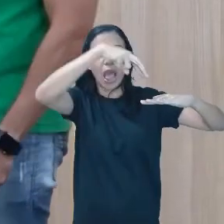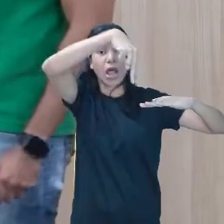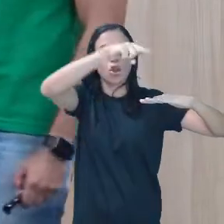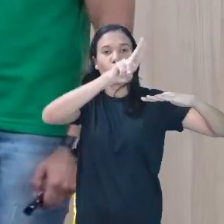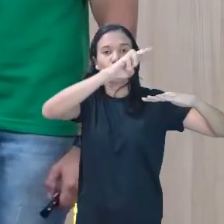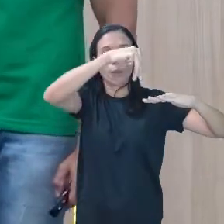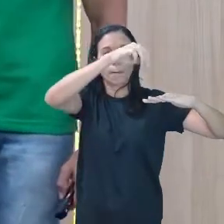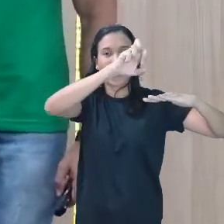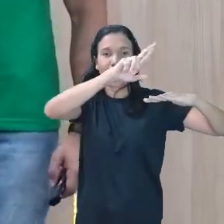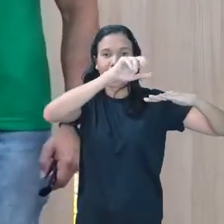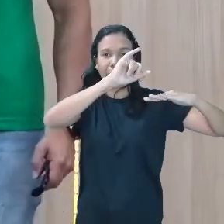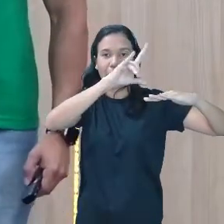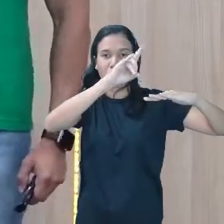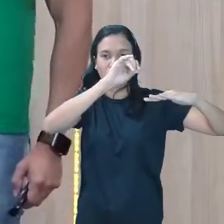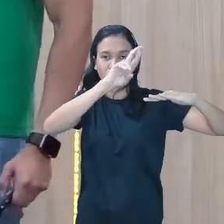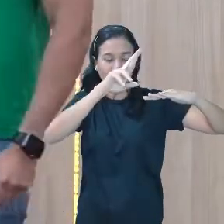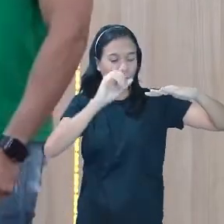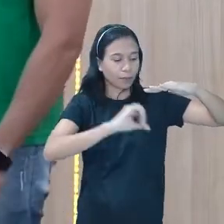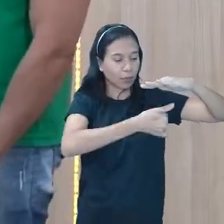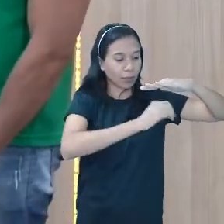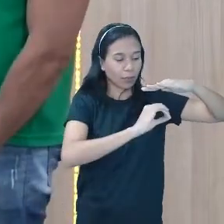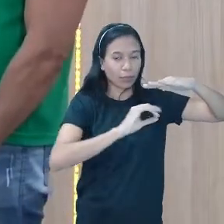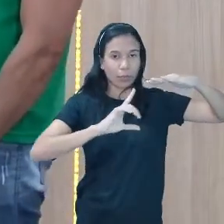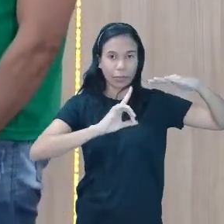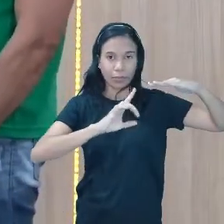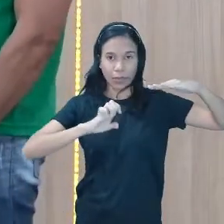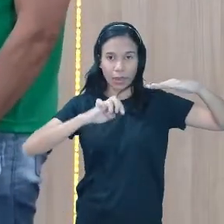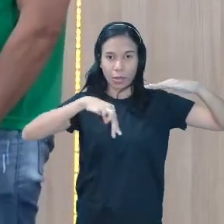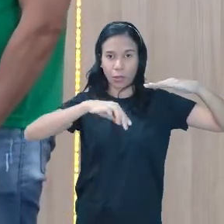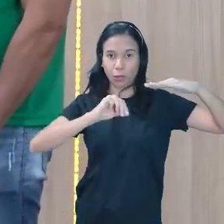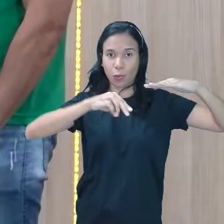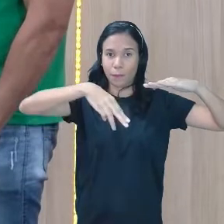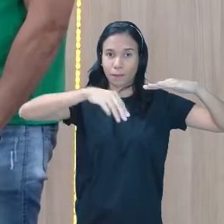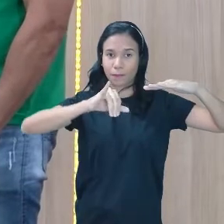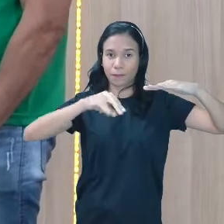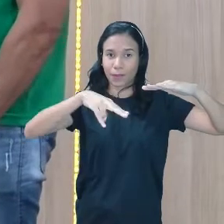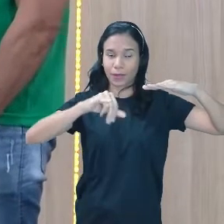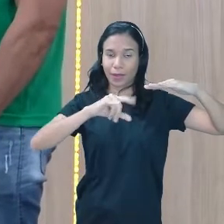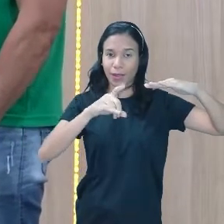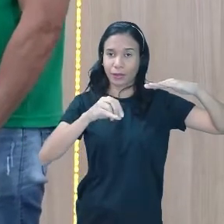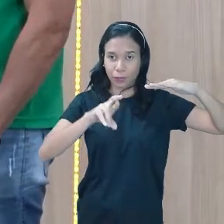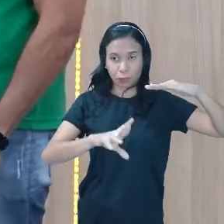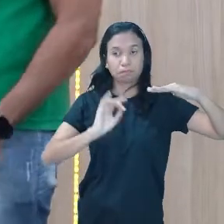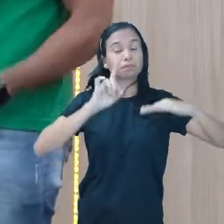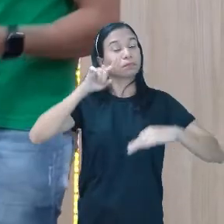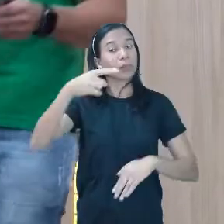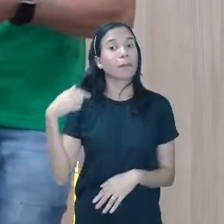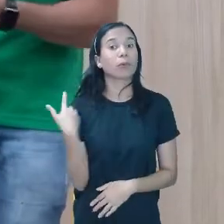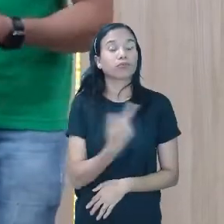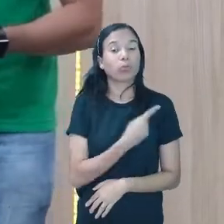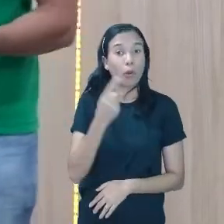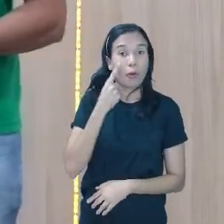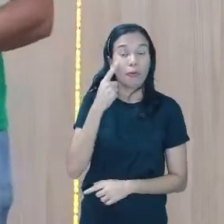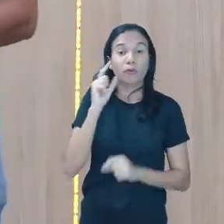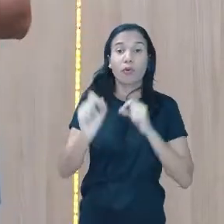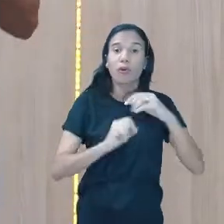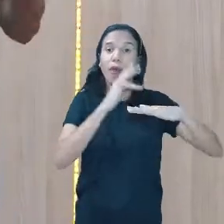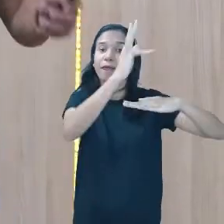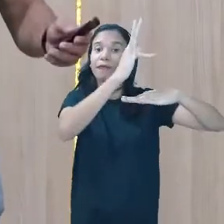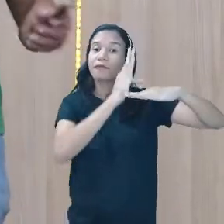o 10 fica no denominador, tá? Depois a gente viu a ideia aí da questão da fração,